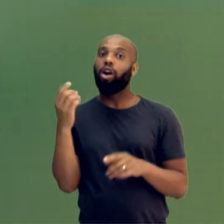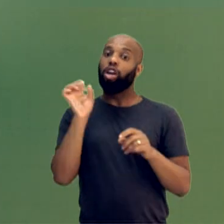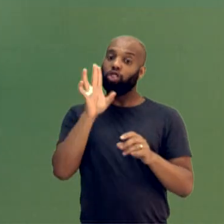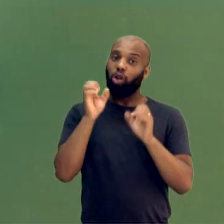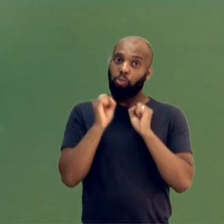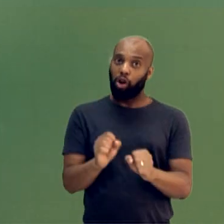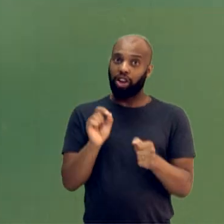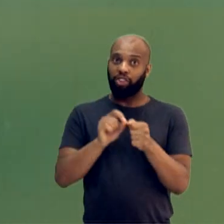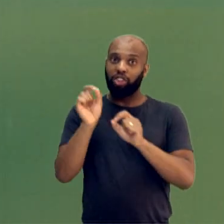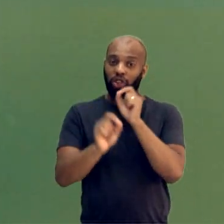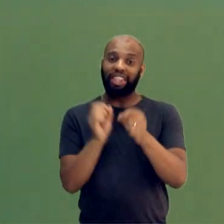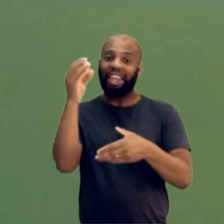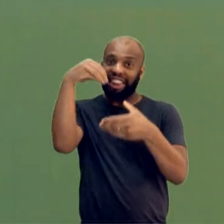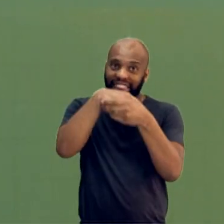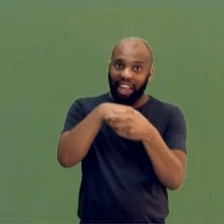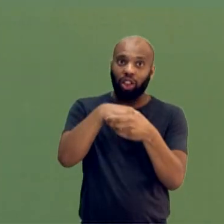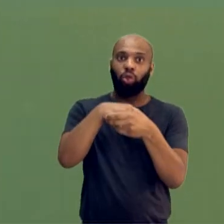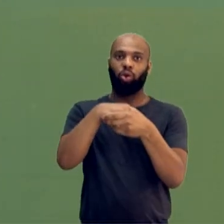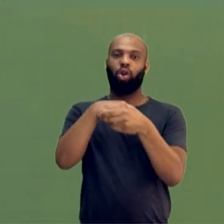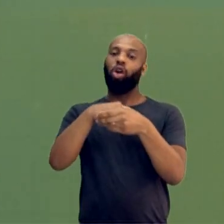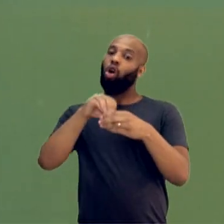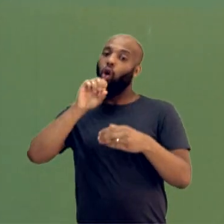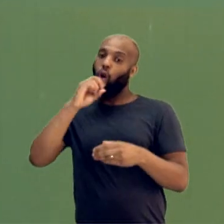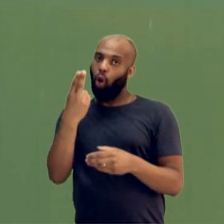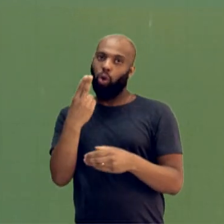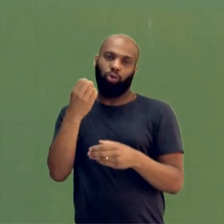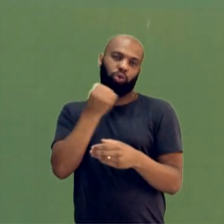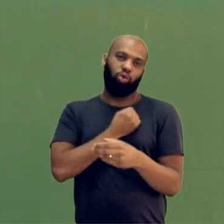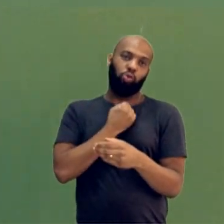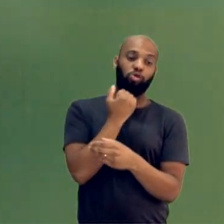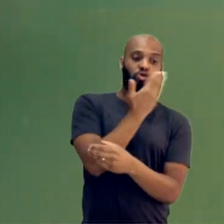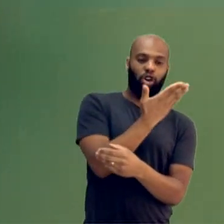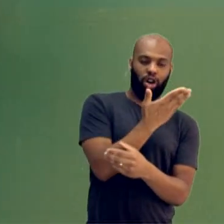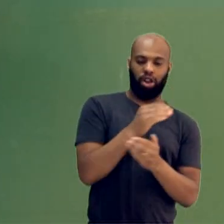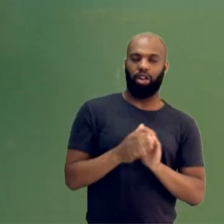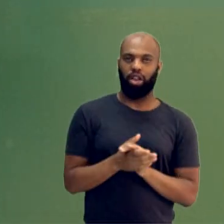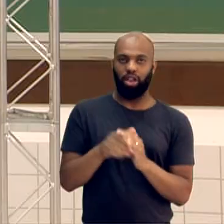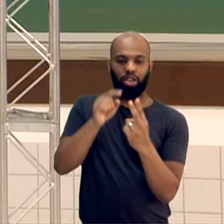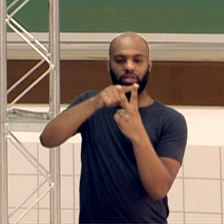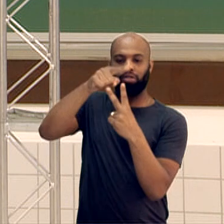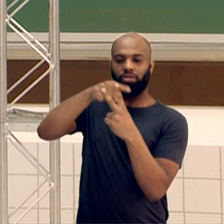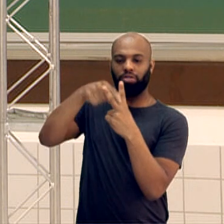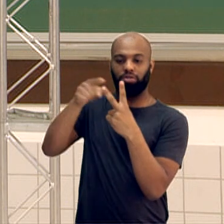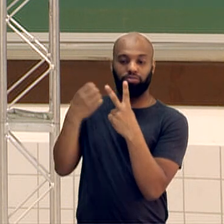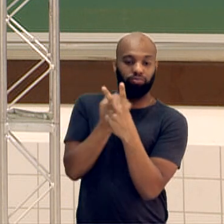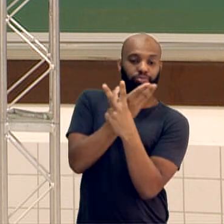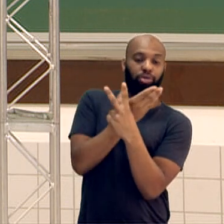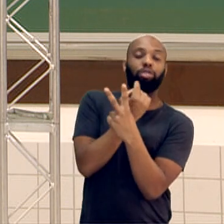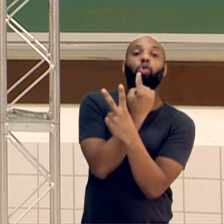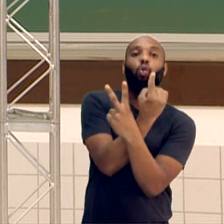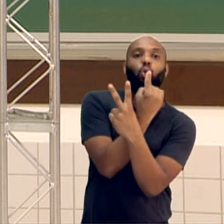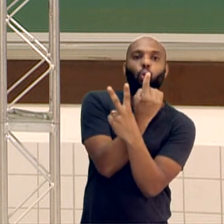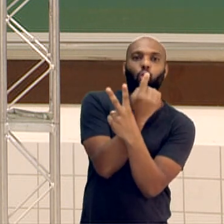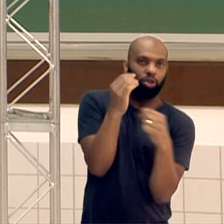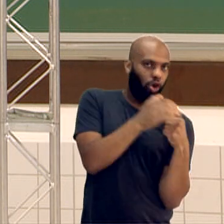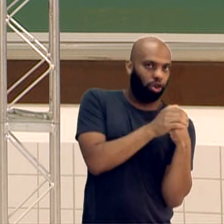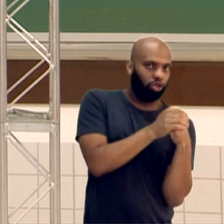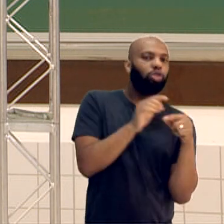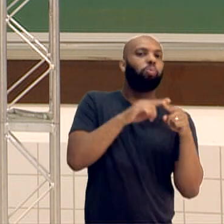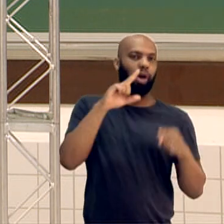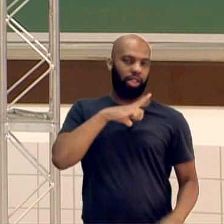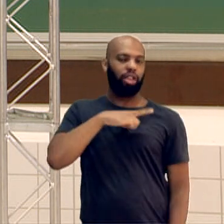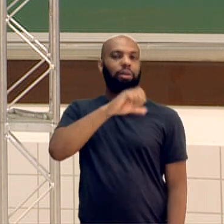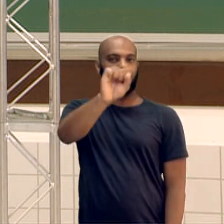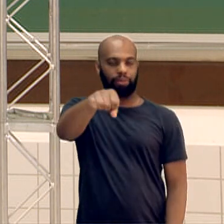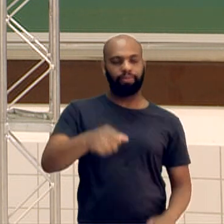só pode multiplicar quem está do lado de fora, os externos. Nesse caso é o número 1, que não aparece aqui, mas é